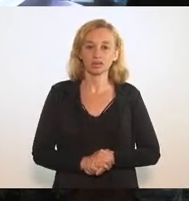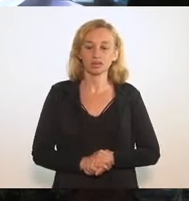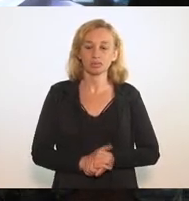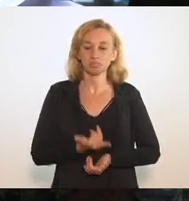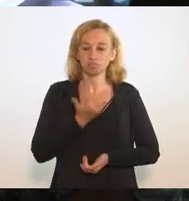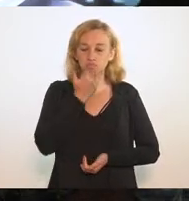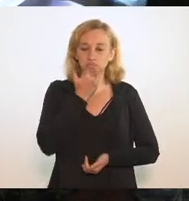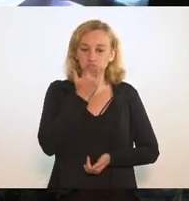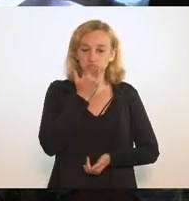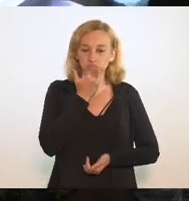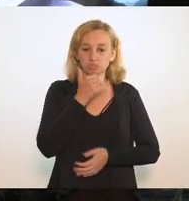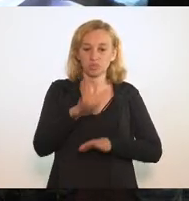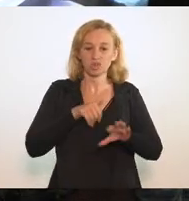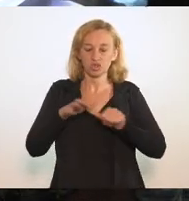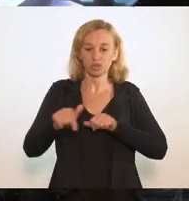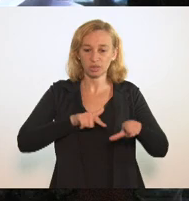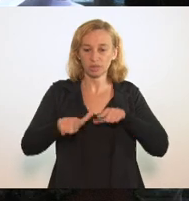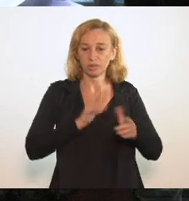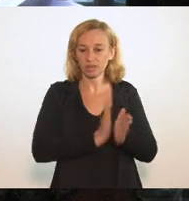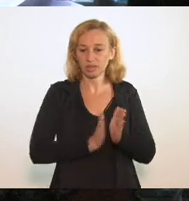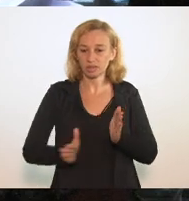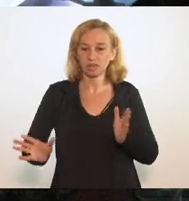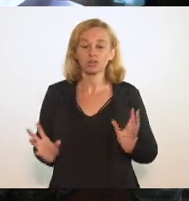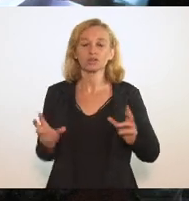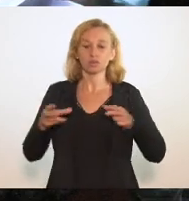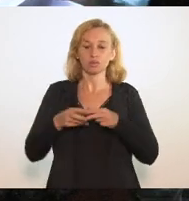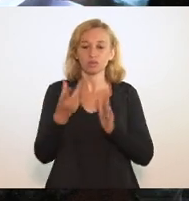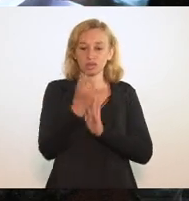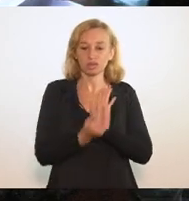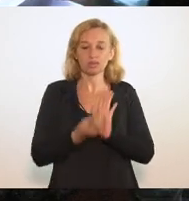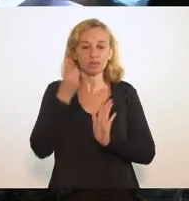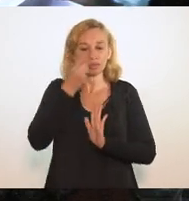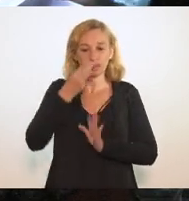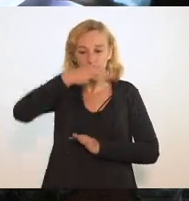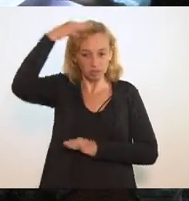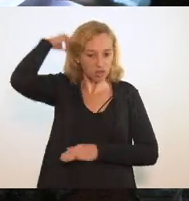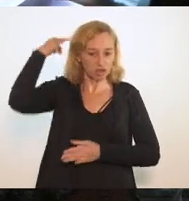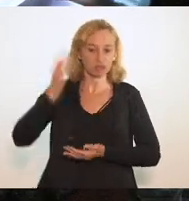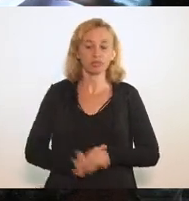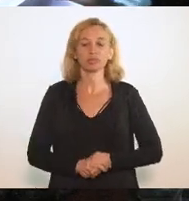Perdão. Presidente, chama os trabalhos à ordem. Comissão de Orçamento, deputado Márcio Pacheco.